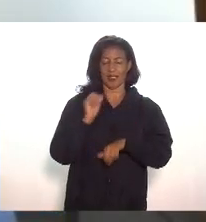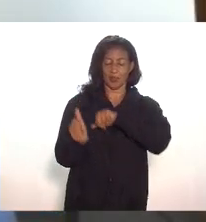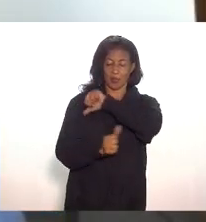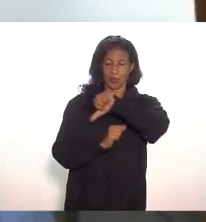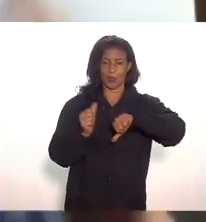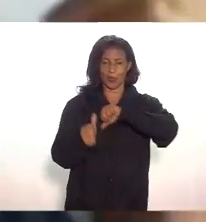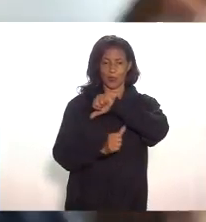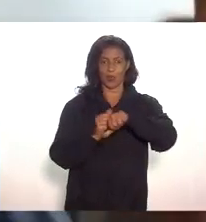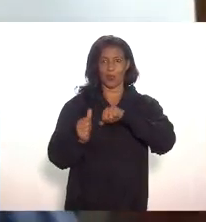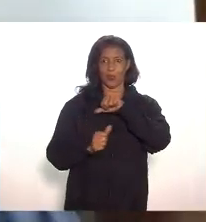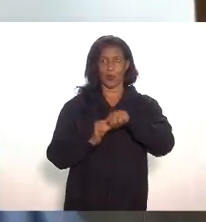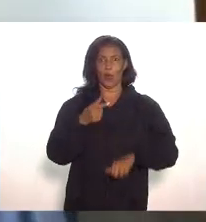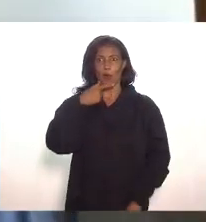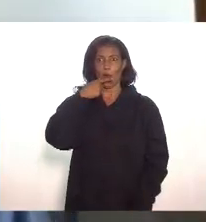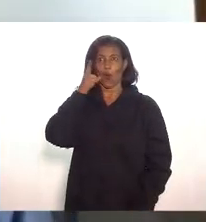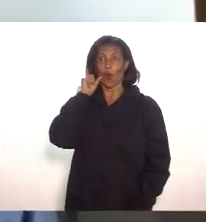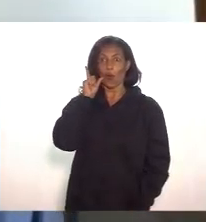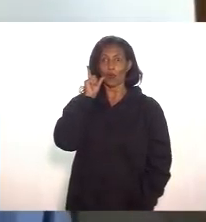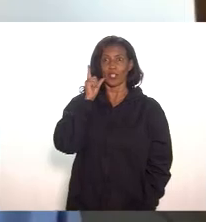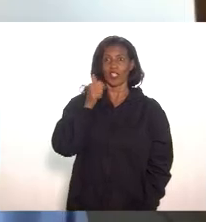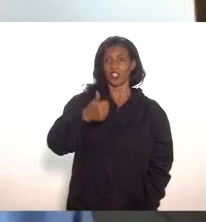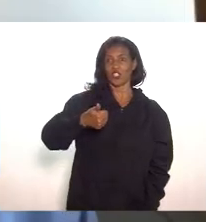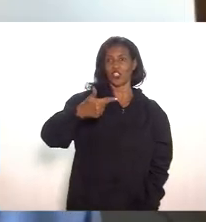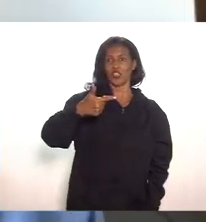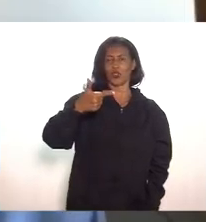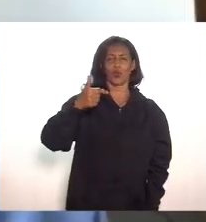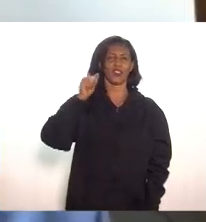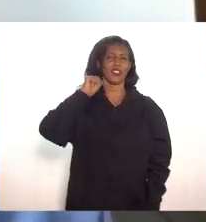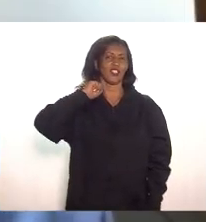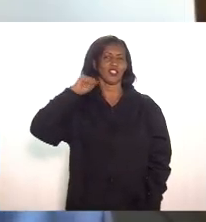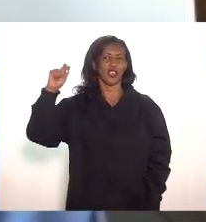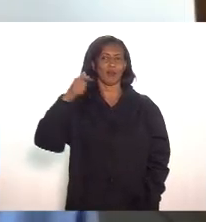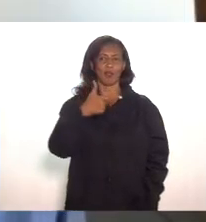em vigor ontem, no dia 12